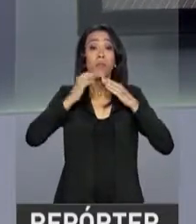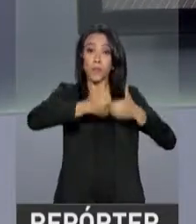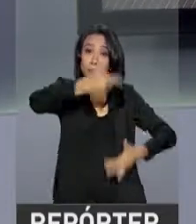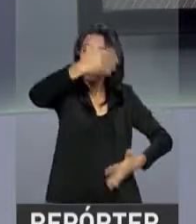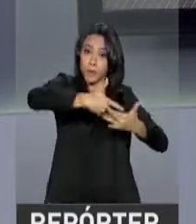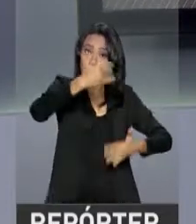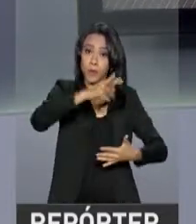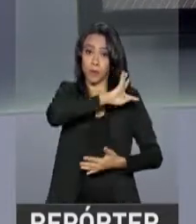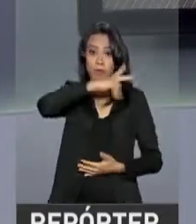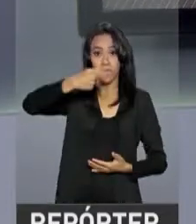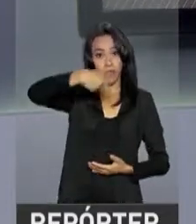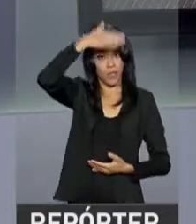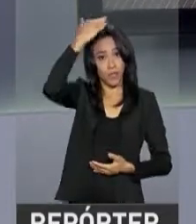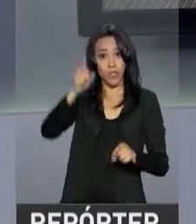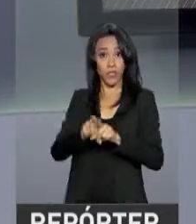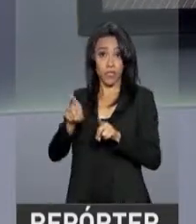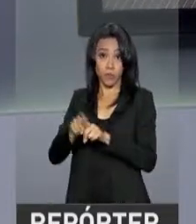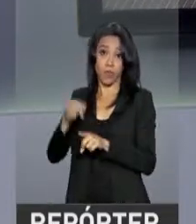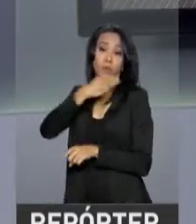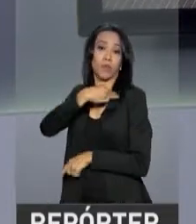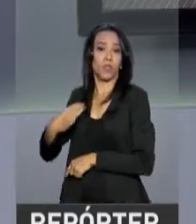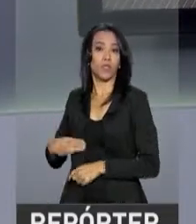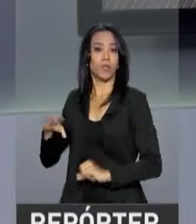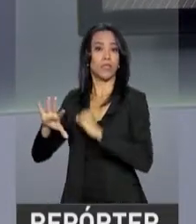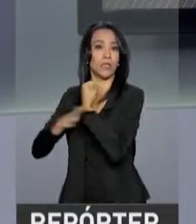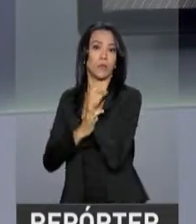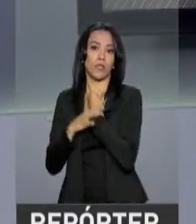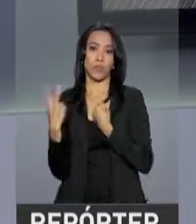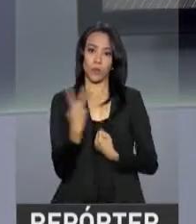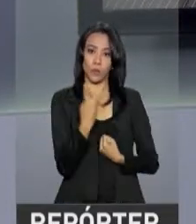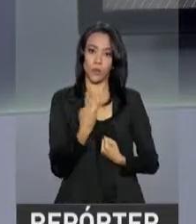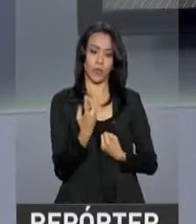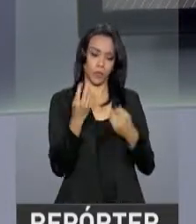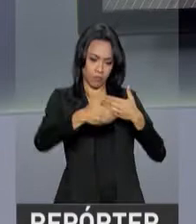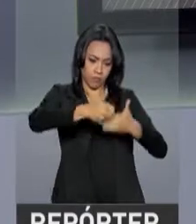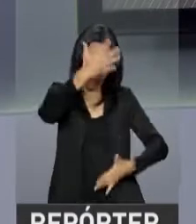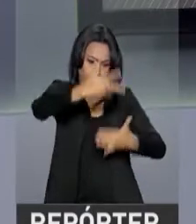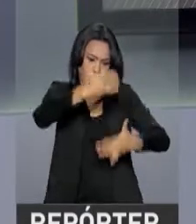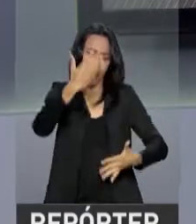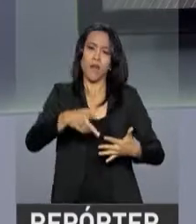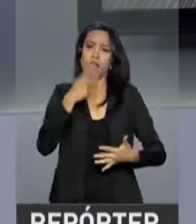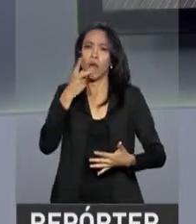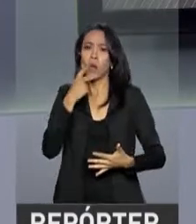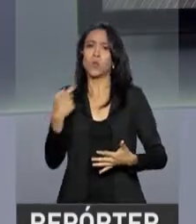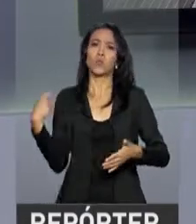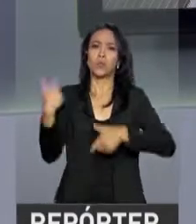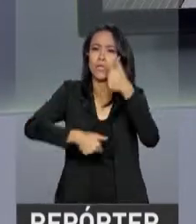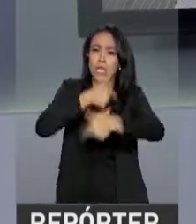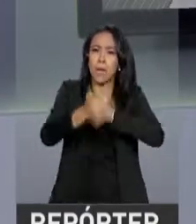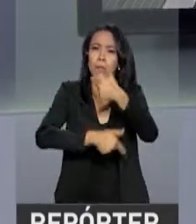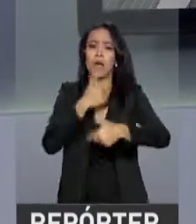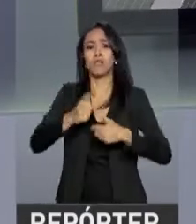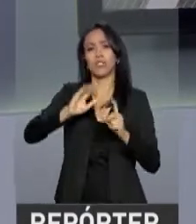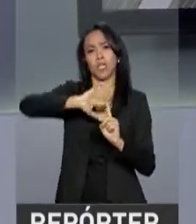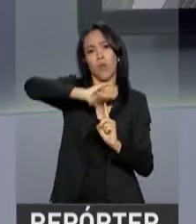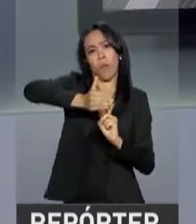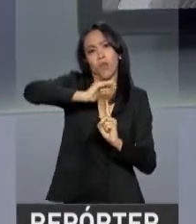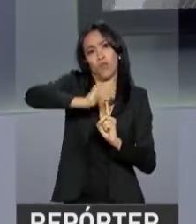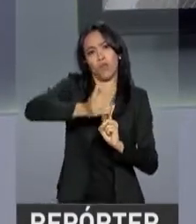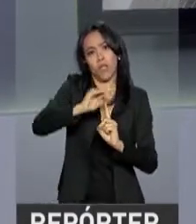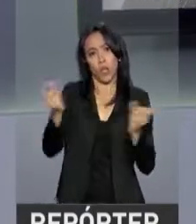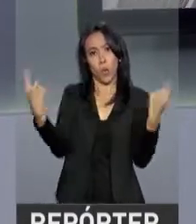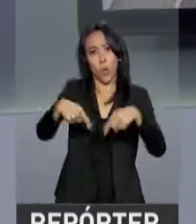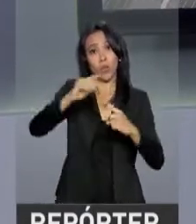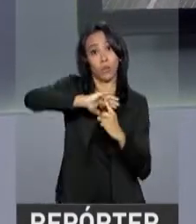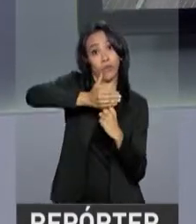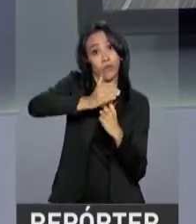da segurança pública raul jungmann falaram sobre a maior operação de combate à pedofilia realizada no mundo em um único dia